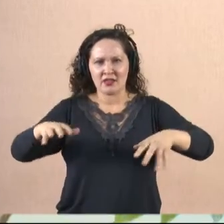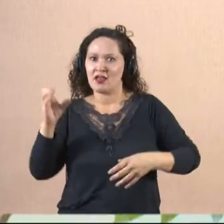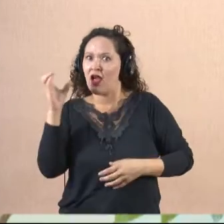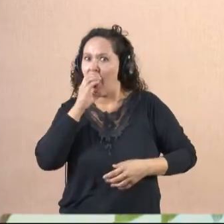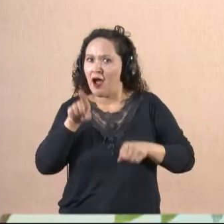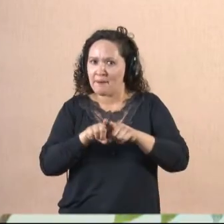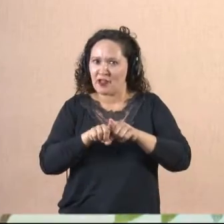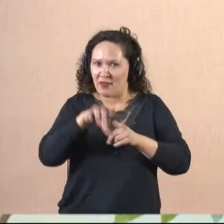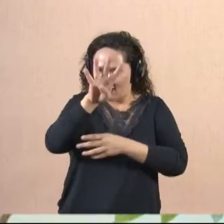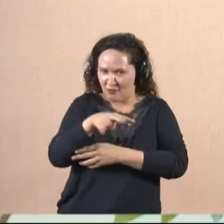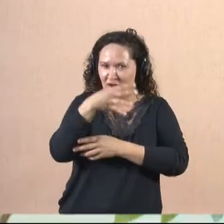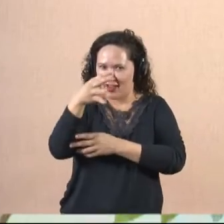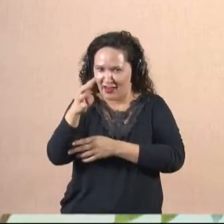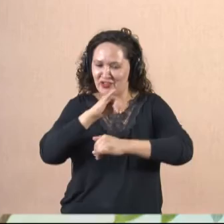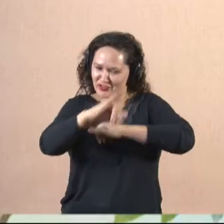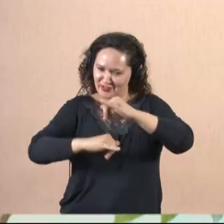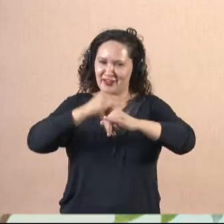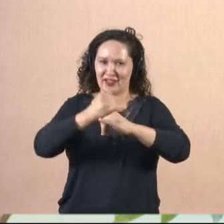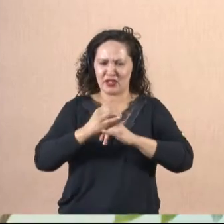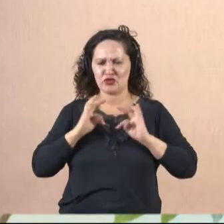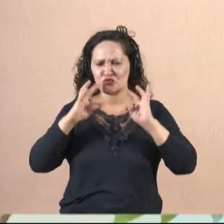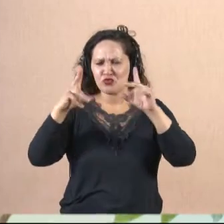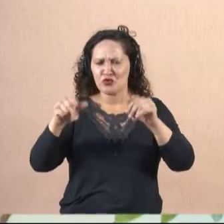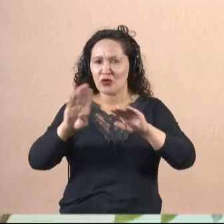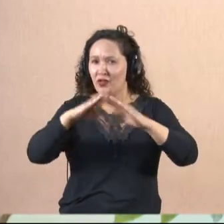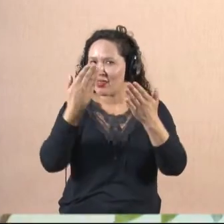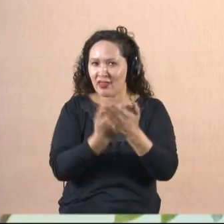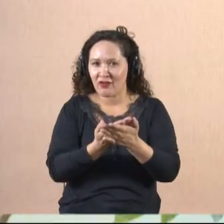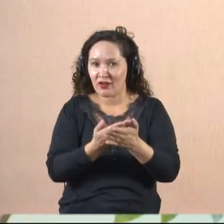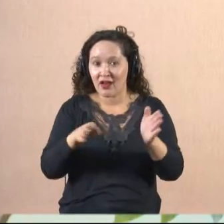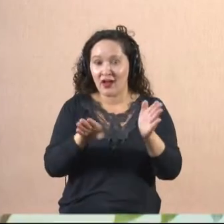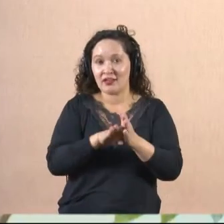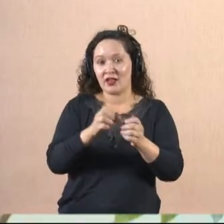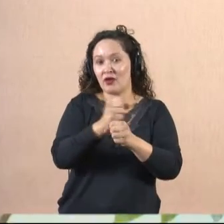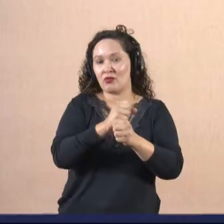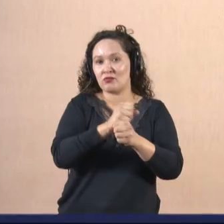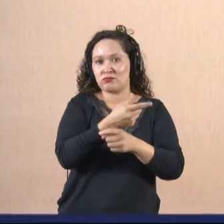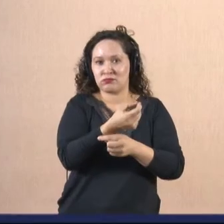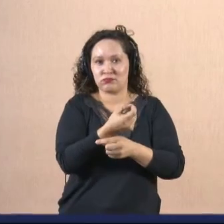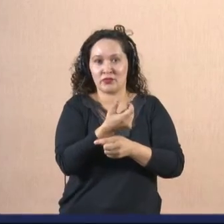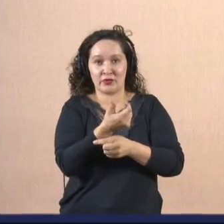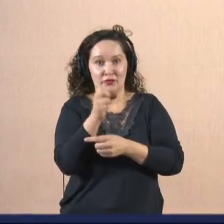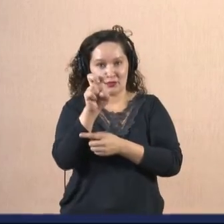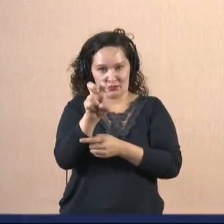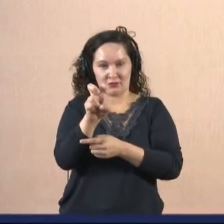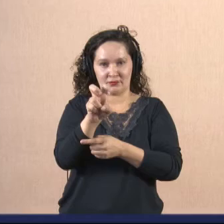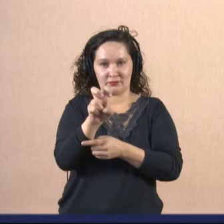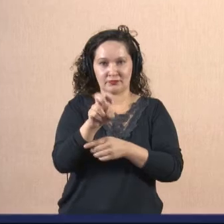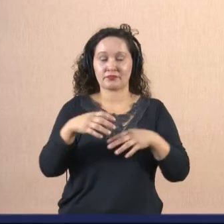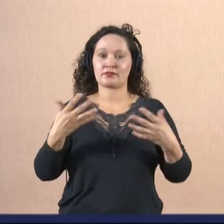ultra-rápida rede de wi-fi nas todas as escolas até o ano 20 25